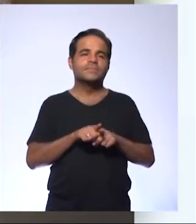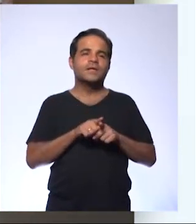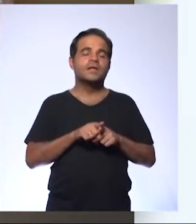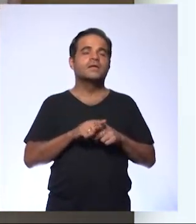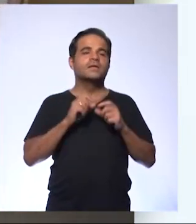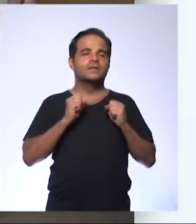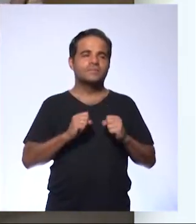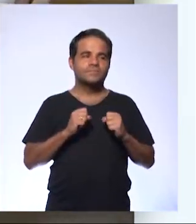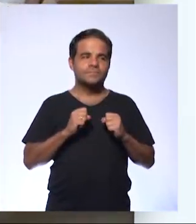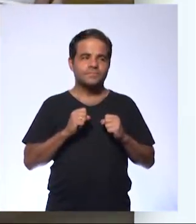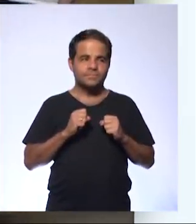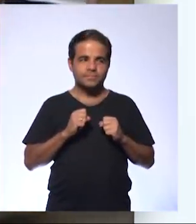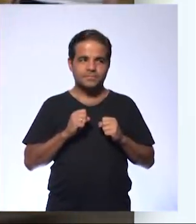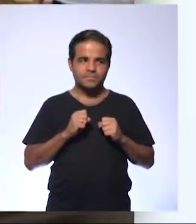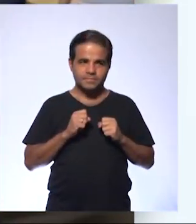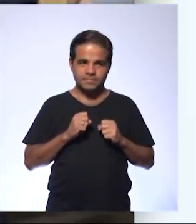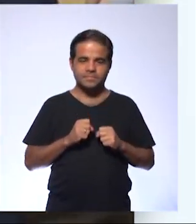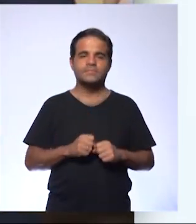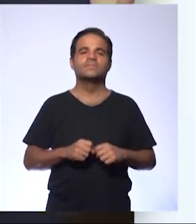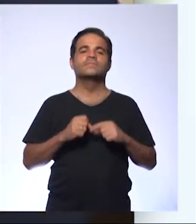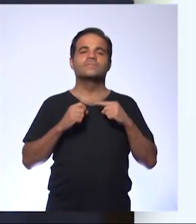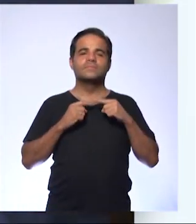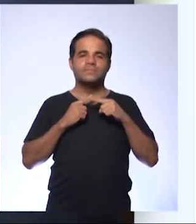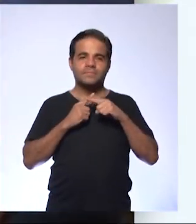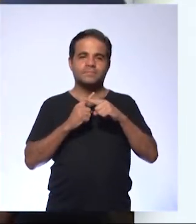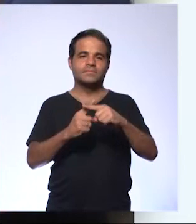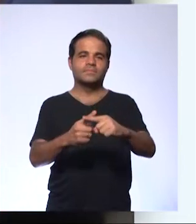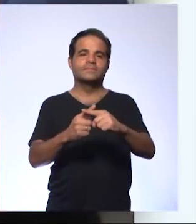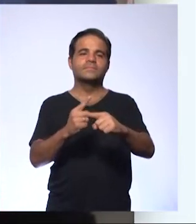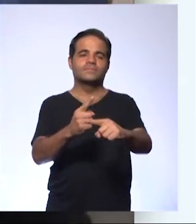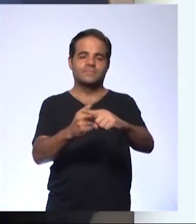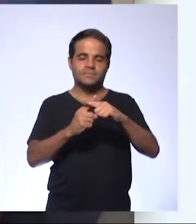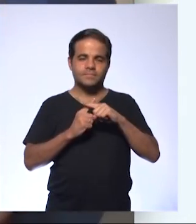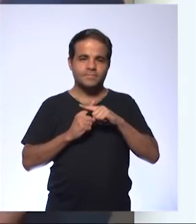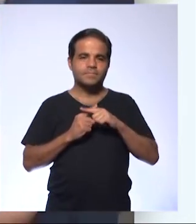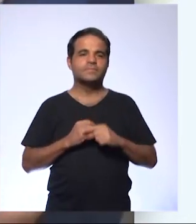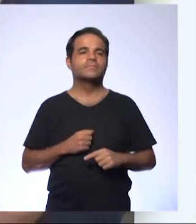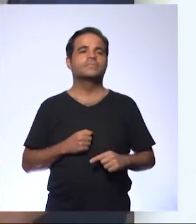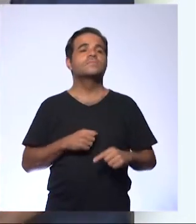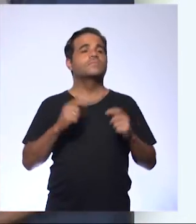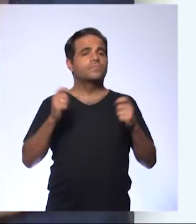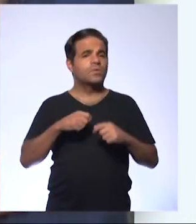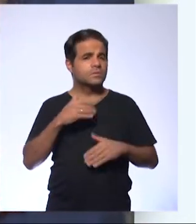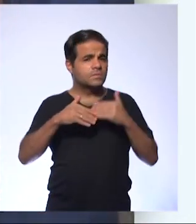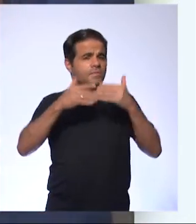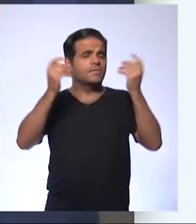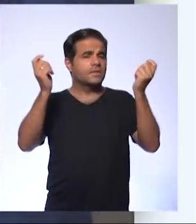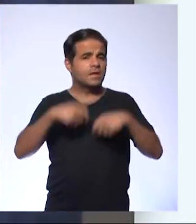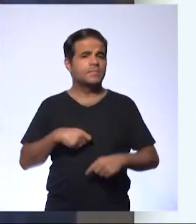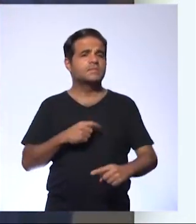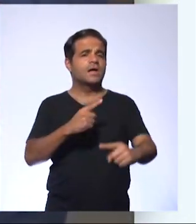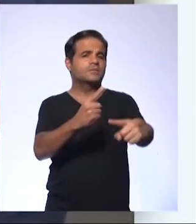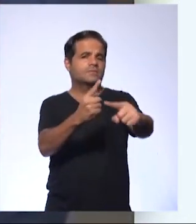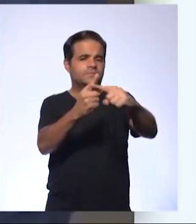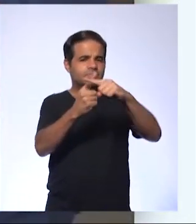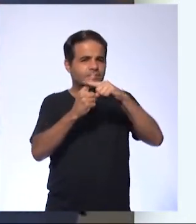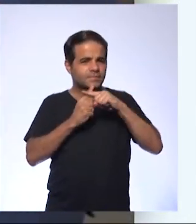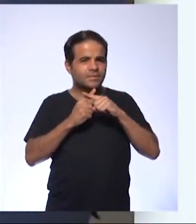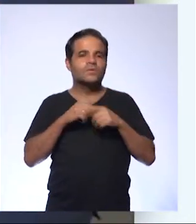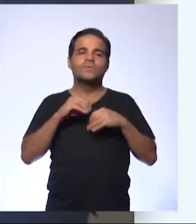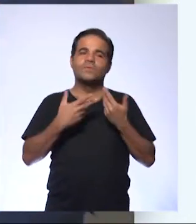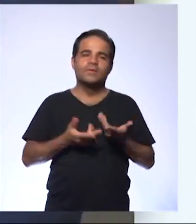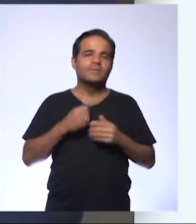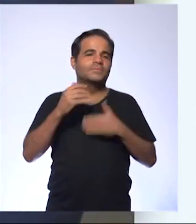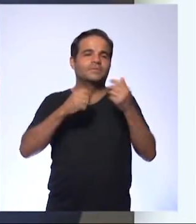gente pode, de alguma maneira, desenvolver essa capacidade da resiliência? Com certeza, a gente pode desenvolver através